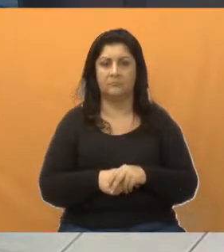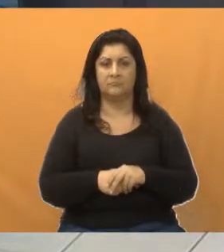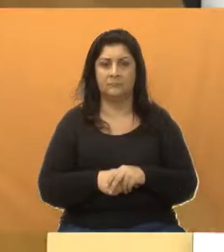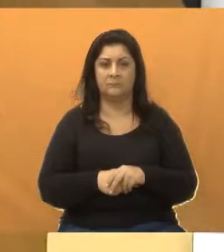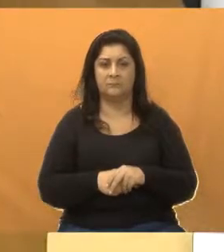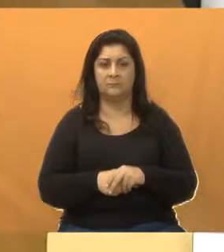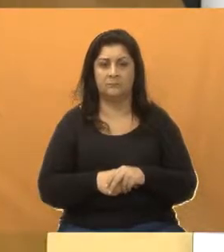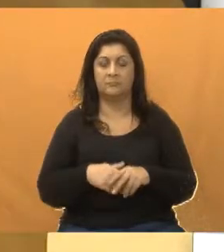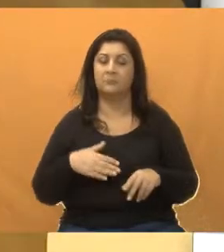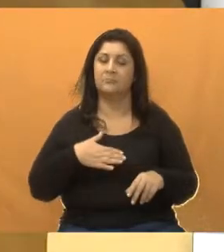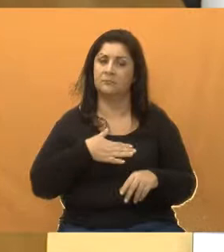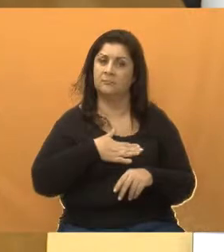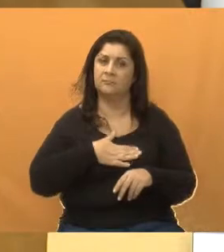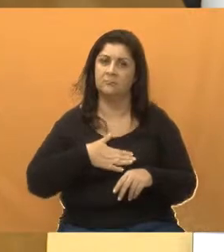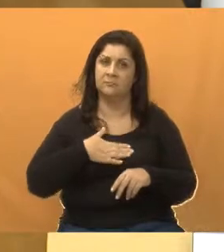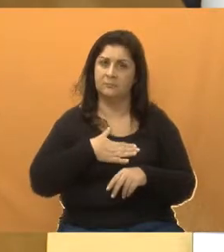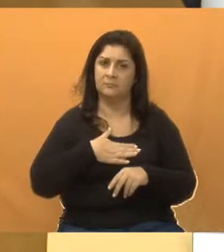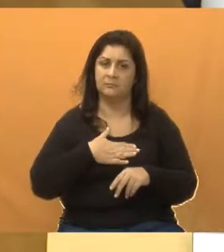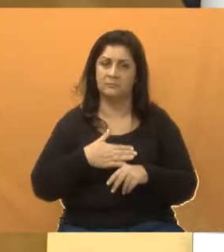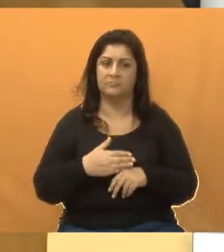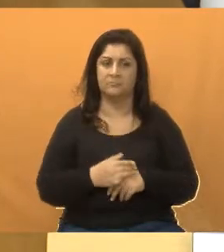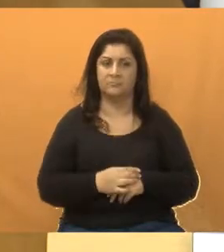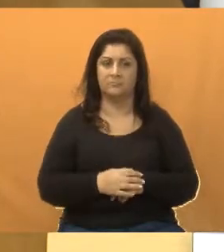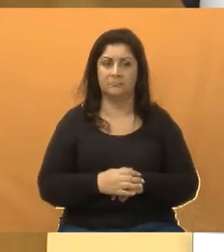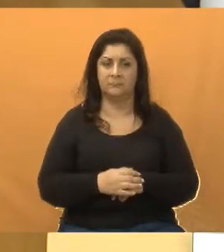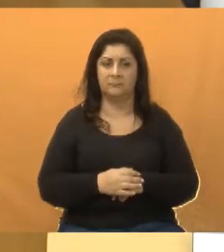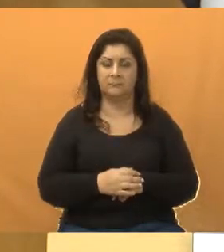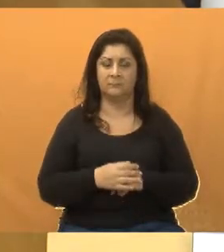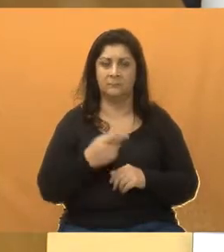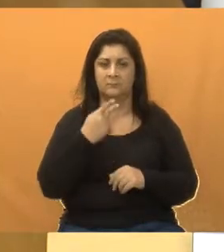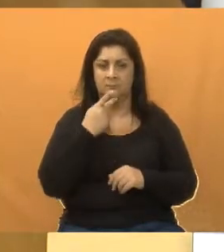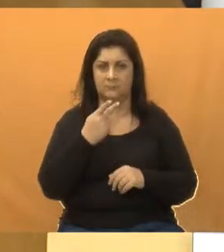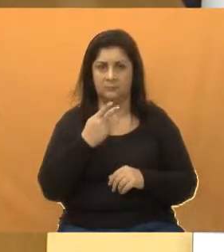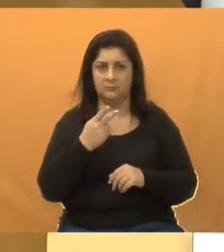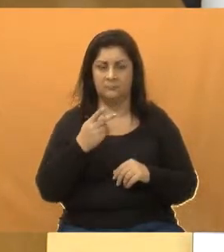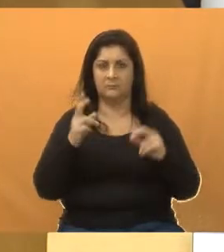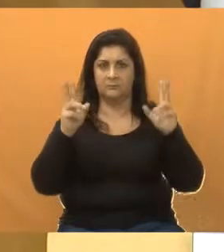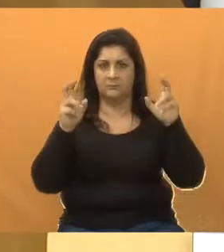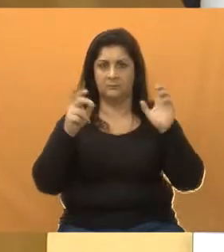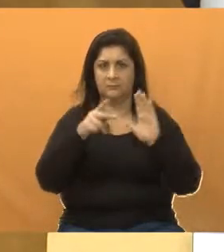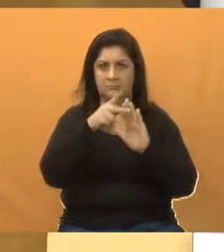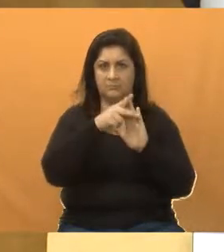Eu gostaria aqui já de falar sobre esse projeto,